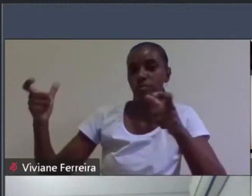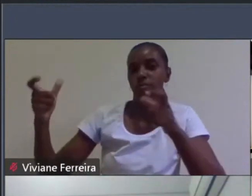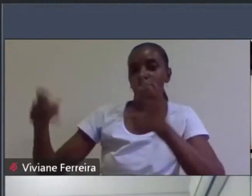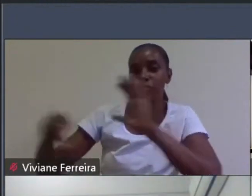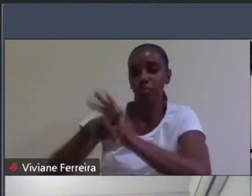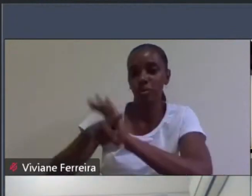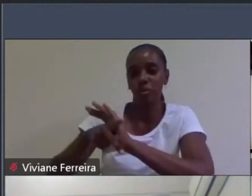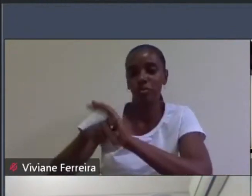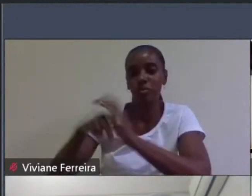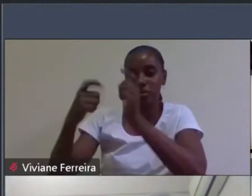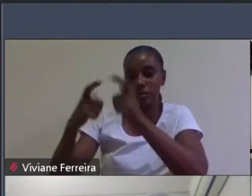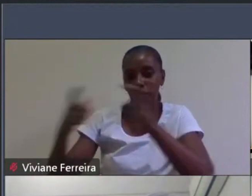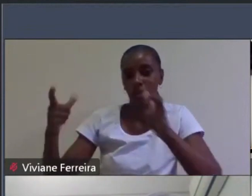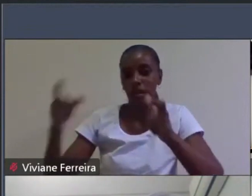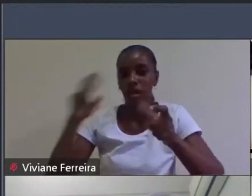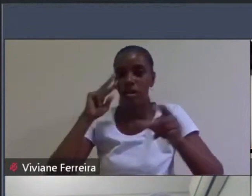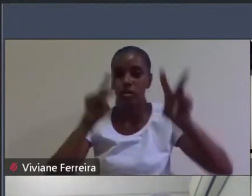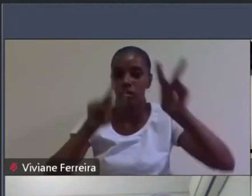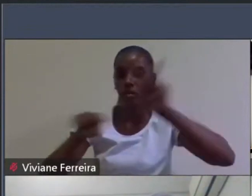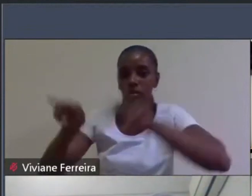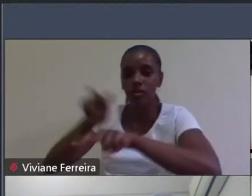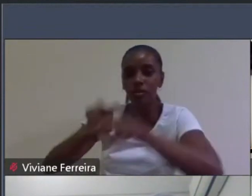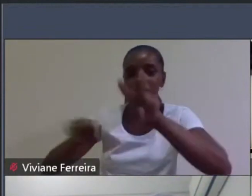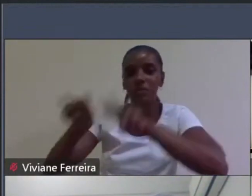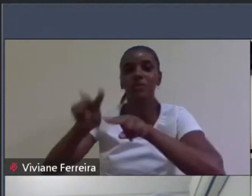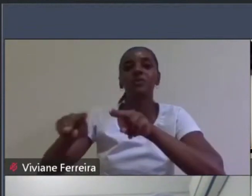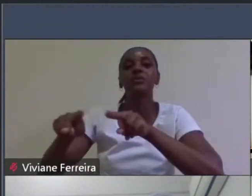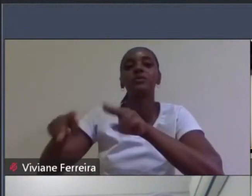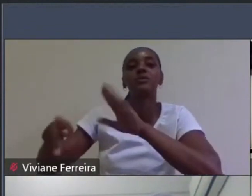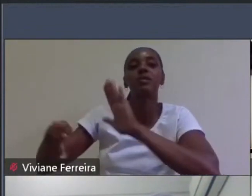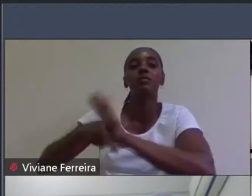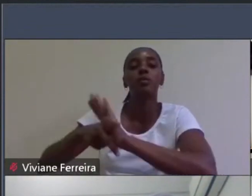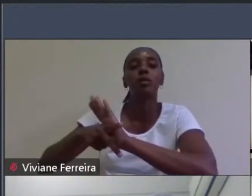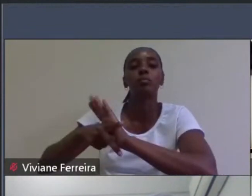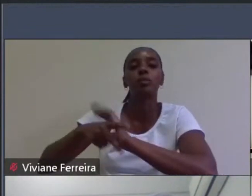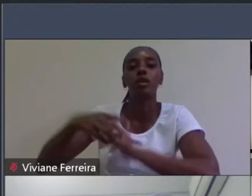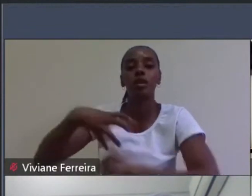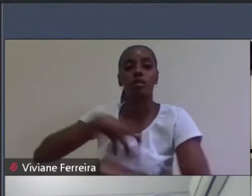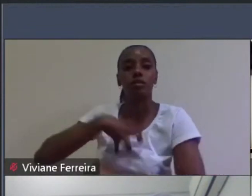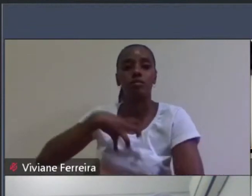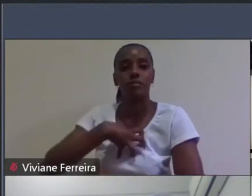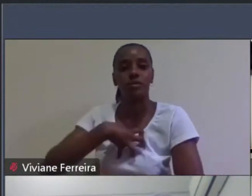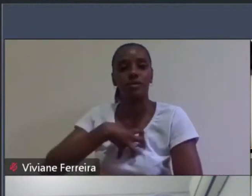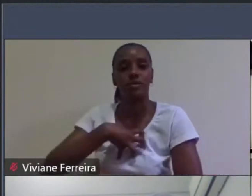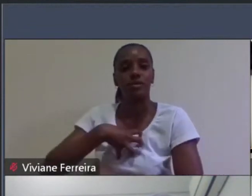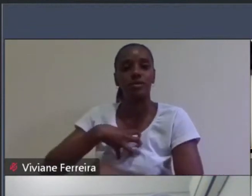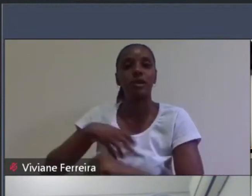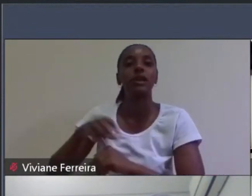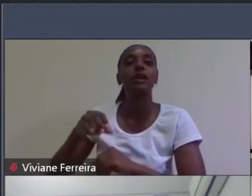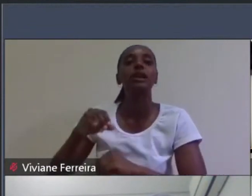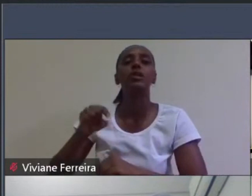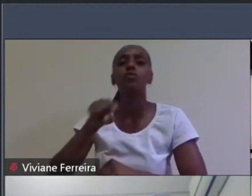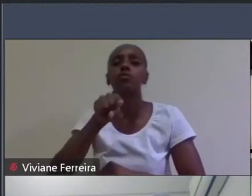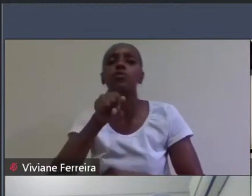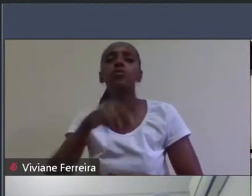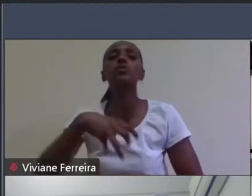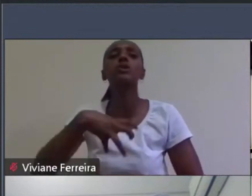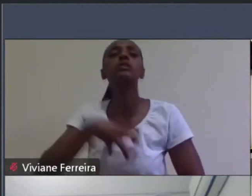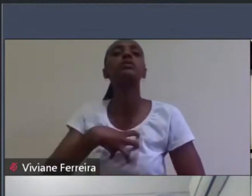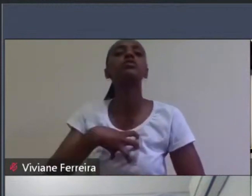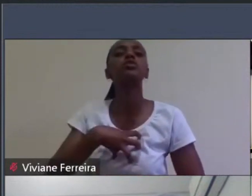vão enxergar as suas próprias diferenças. Quem já não se sentiu